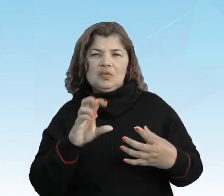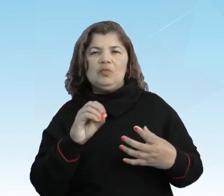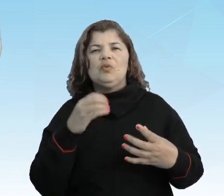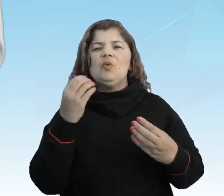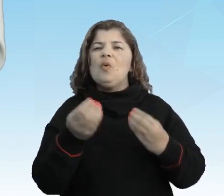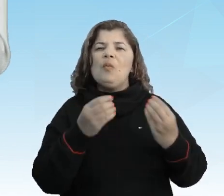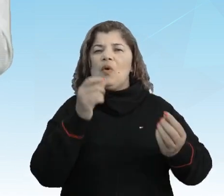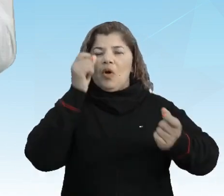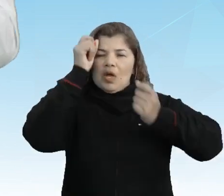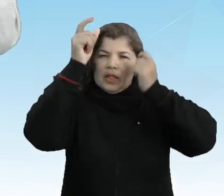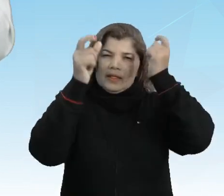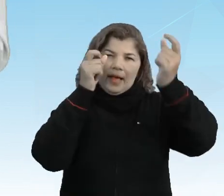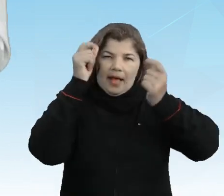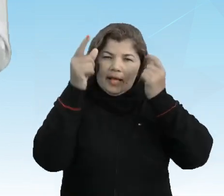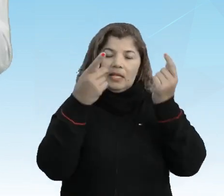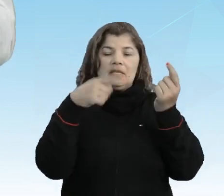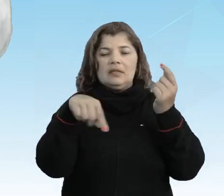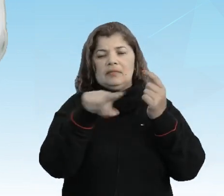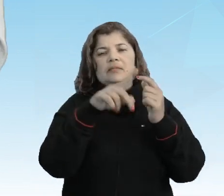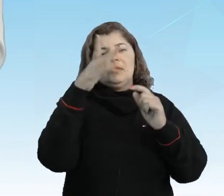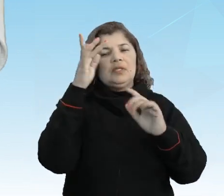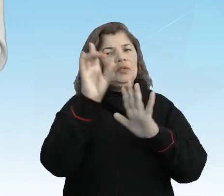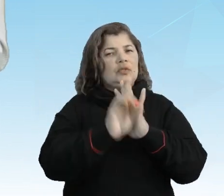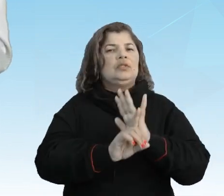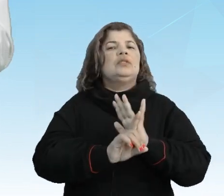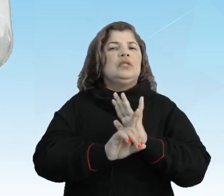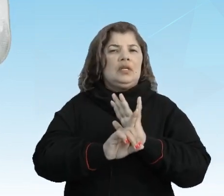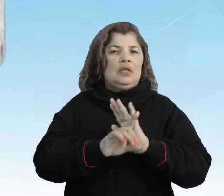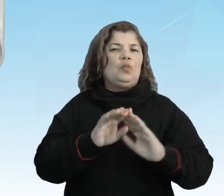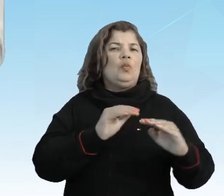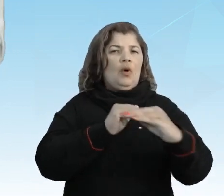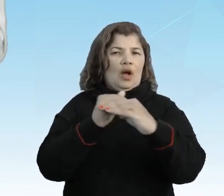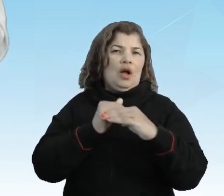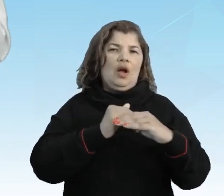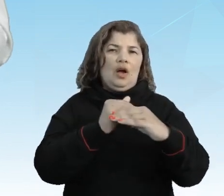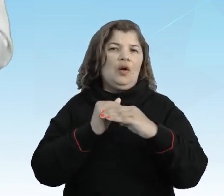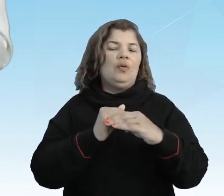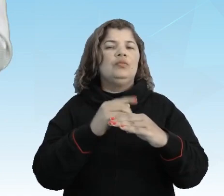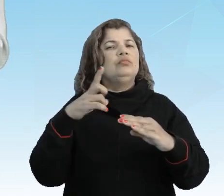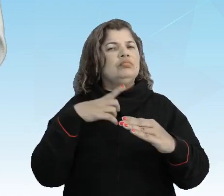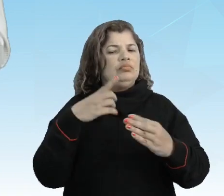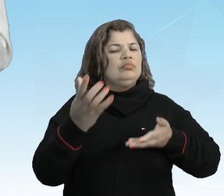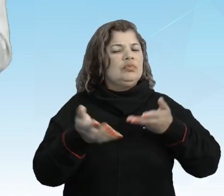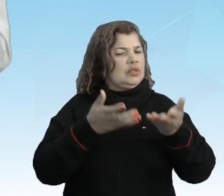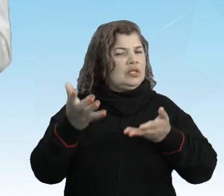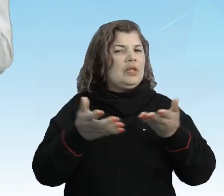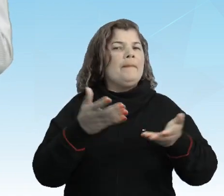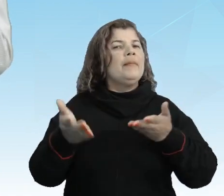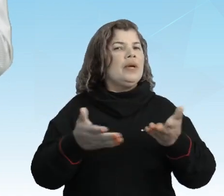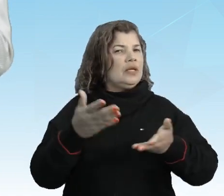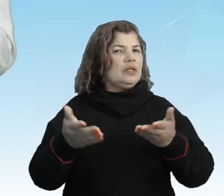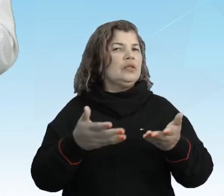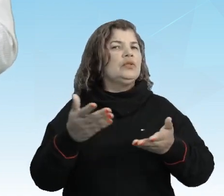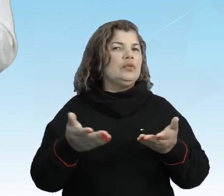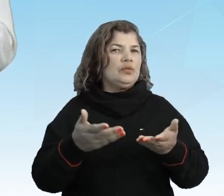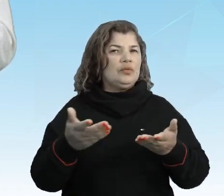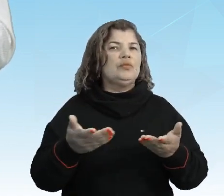pessoas pudessem ter direitos, igualdade de direitos. Até o tratamento, nesse momento,